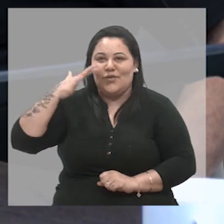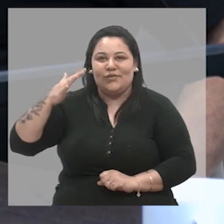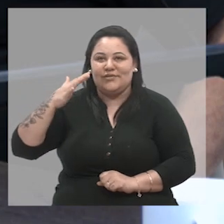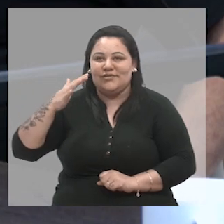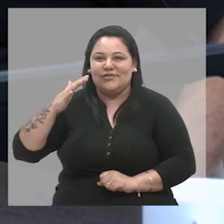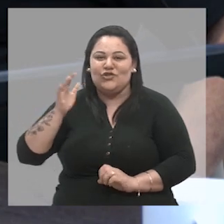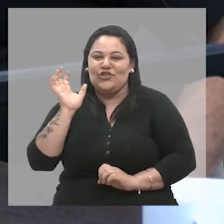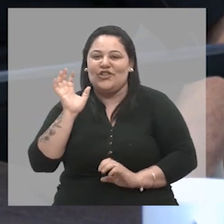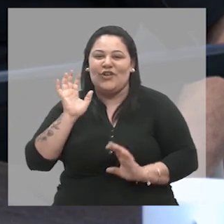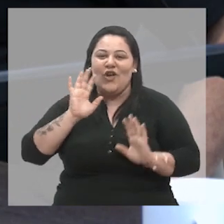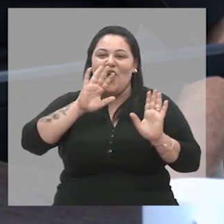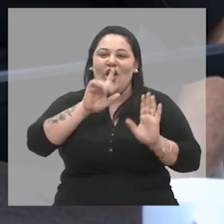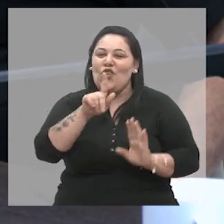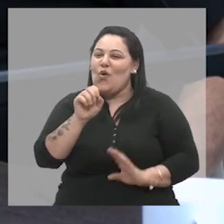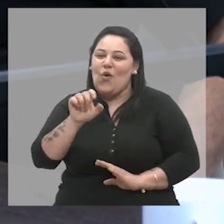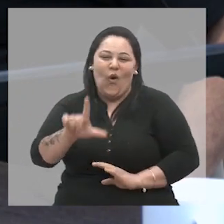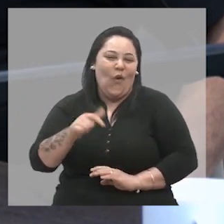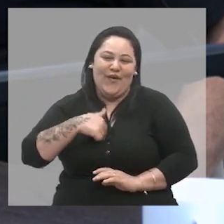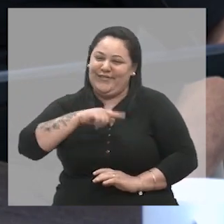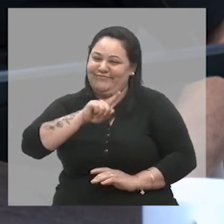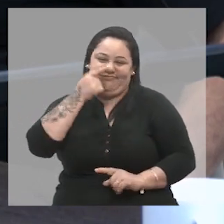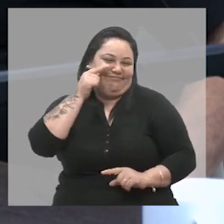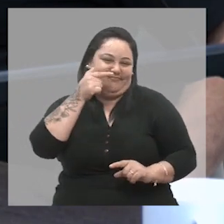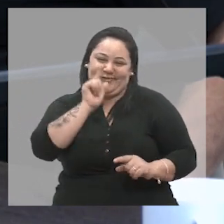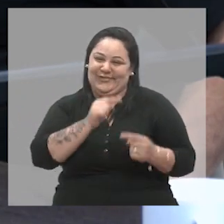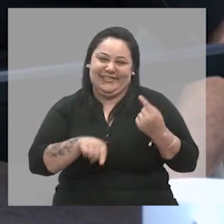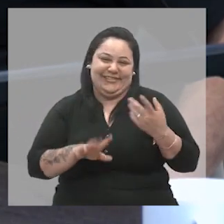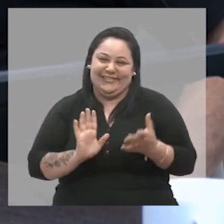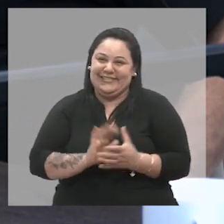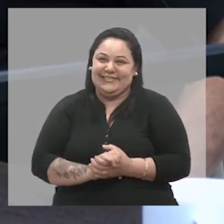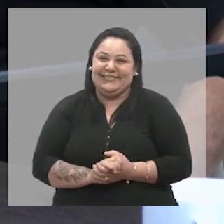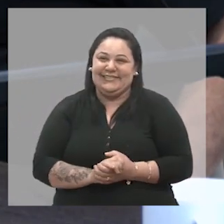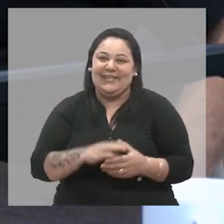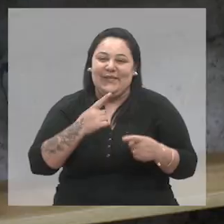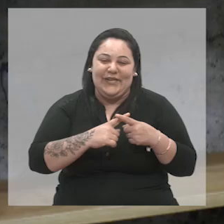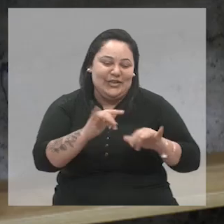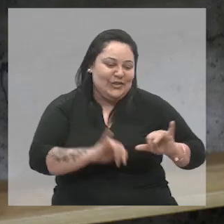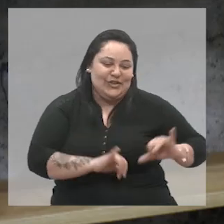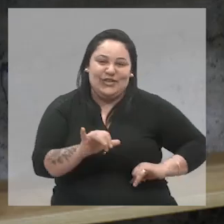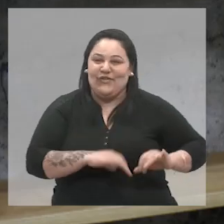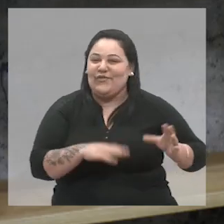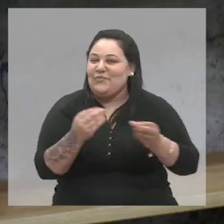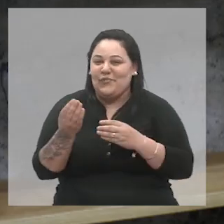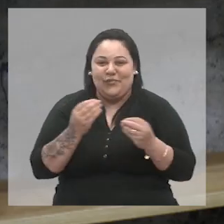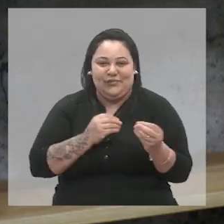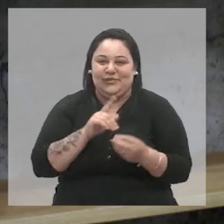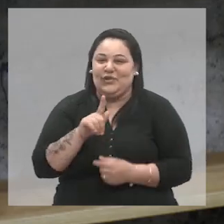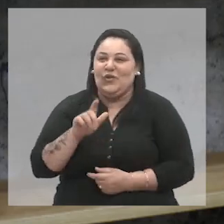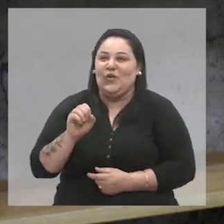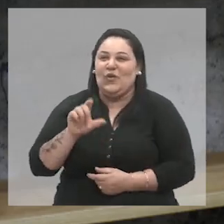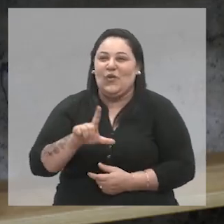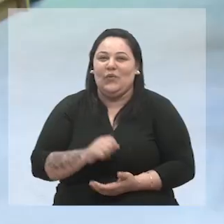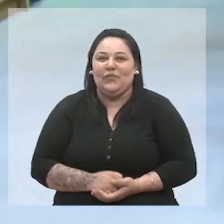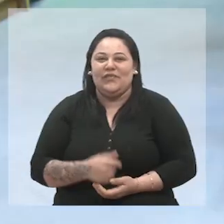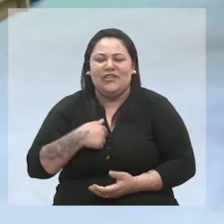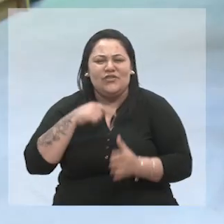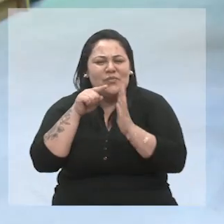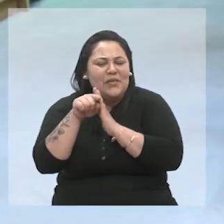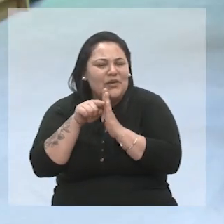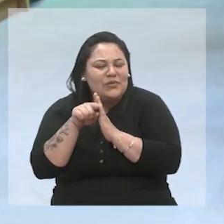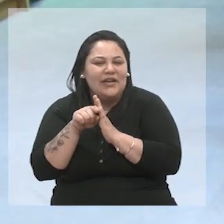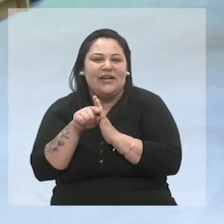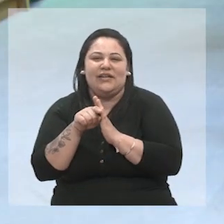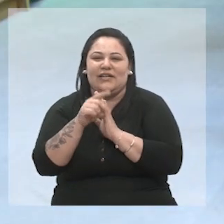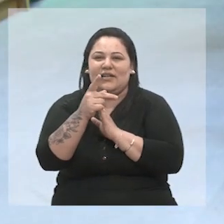continuar de goleiro, com certeza eu já estaria fazendo outra coisa da minha vida. Goleiro sofre tudo que é esporte, não adianta, né? Normal, né? Não. Lorenzo, deixa eu esticar um